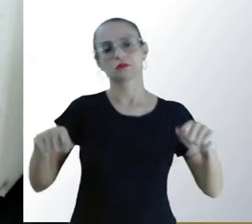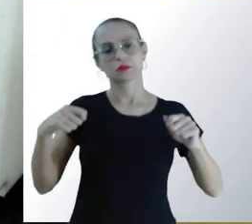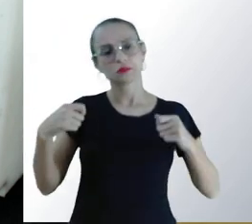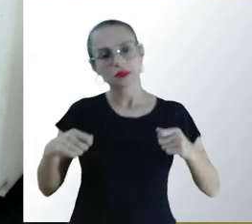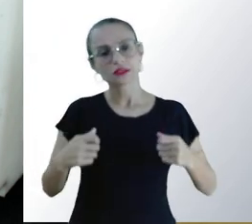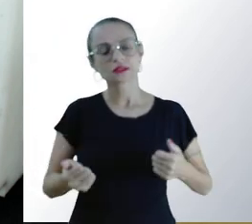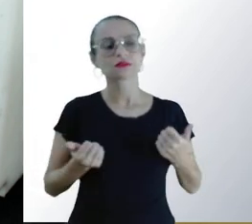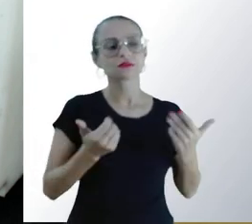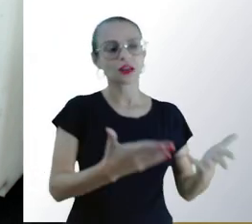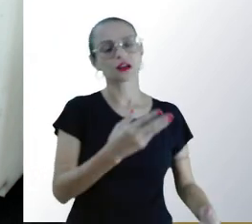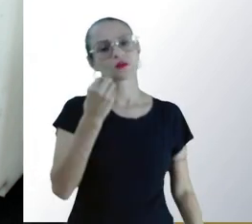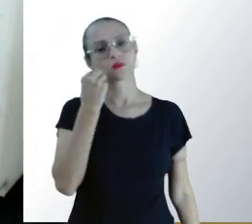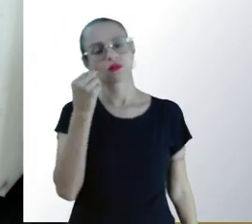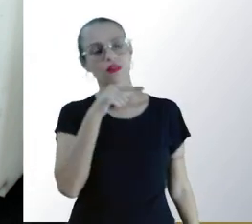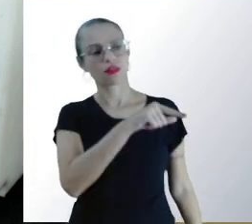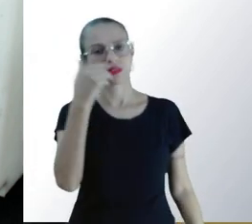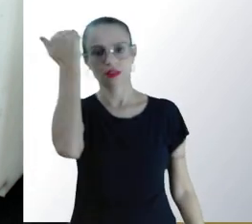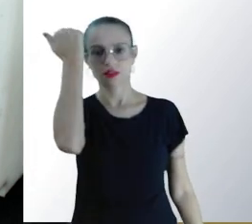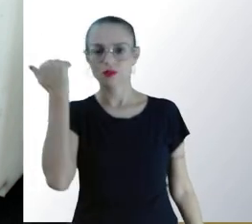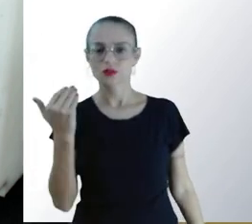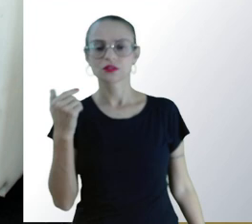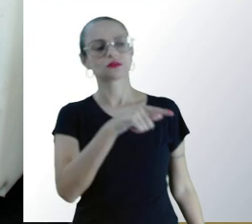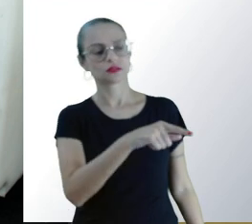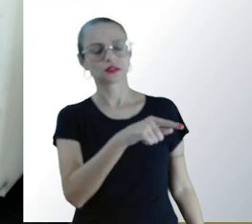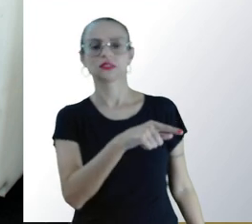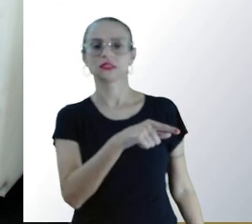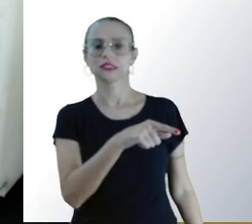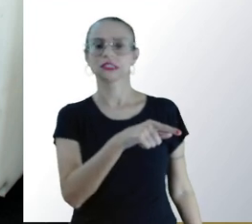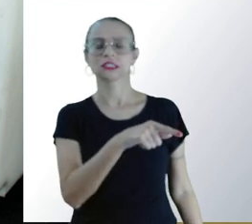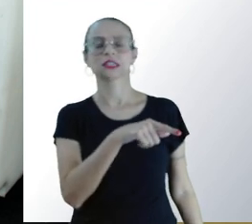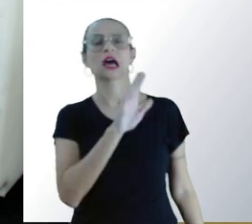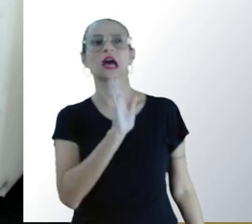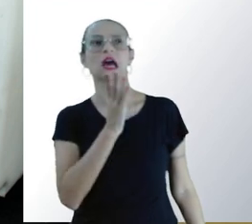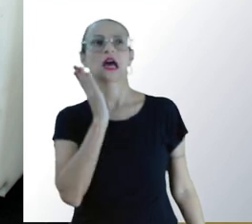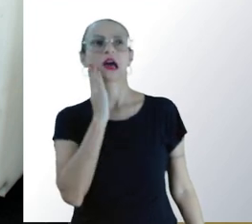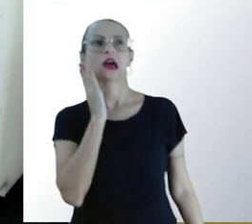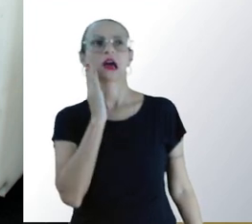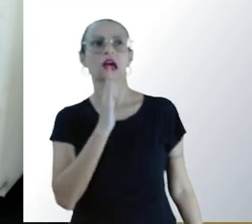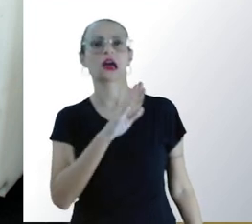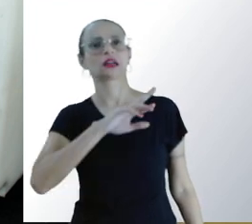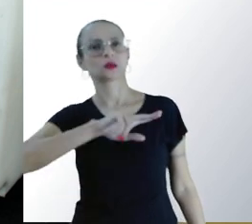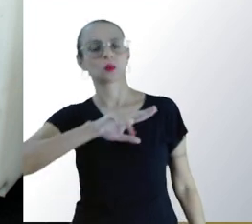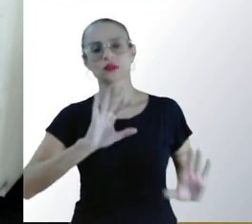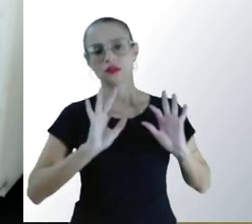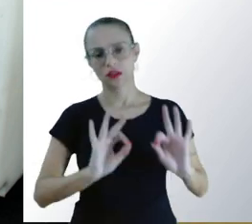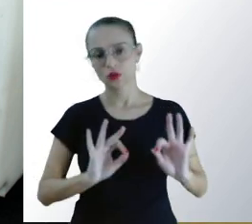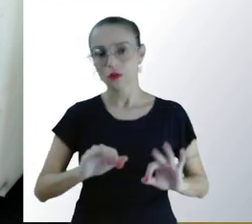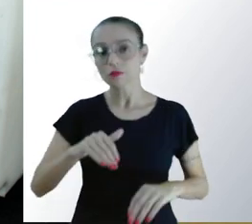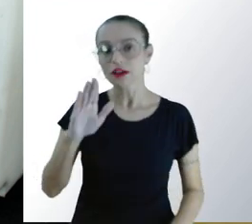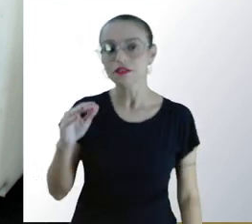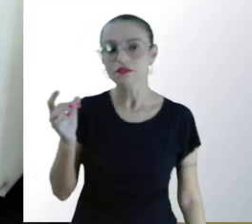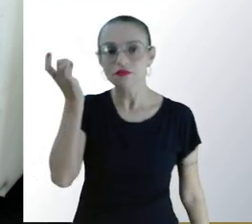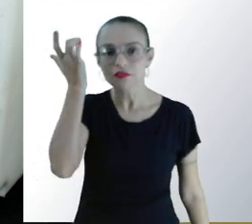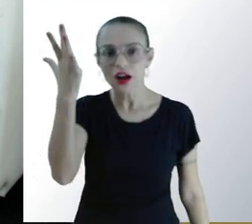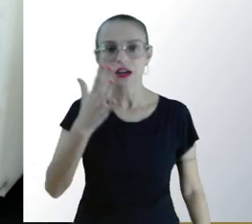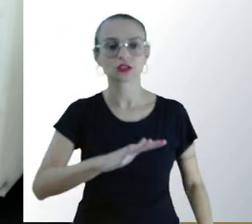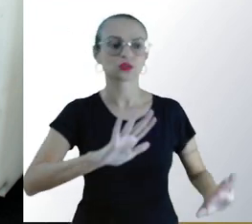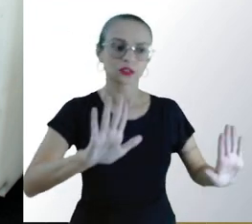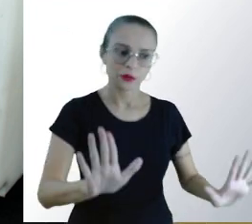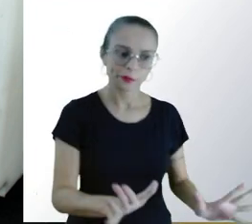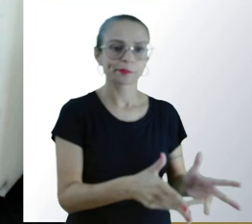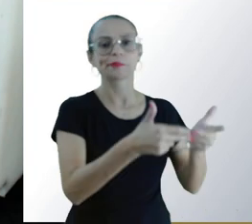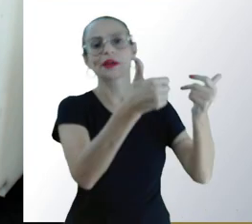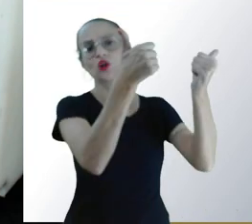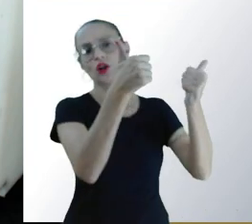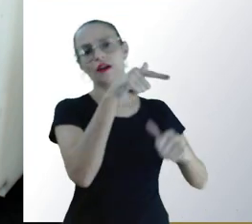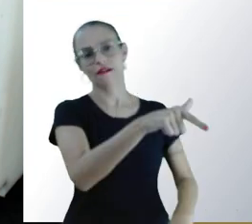dar chance desse adolescente tomar conhecimento desses atos, porque é o que eu sempre falo, é muito mais fácil a gente recuperar e